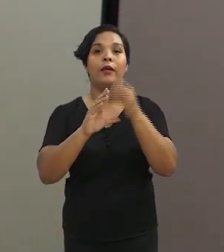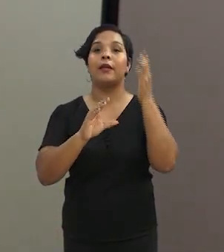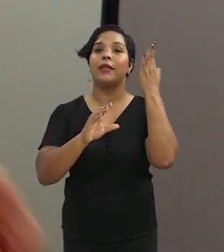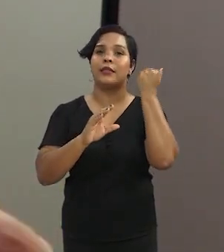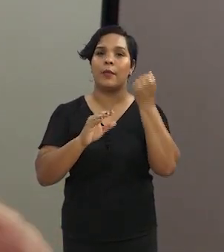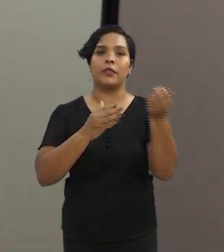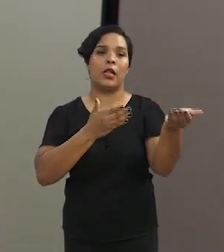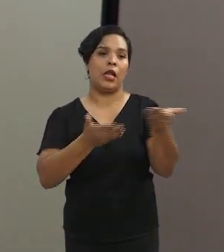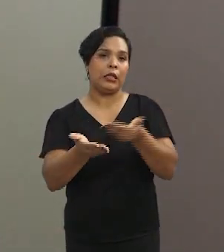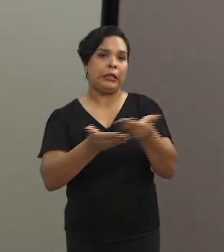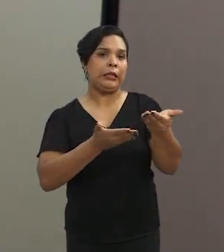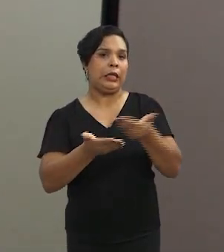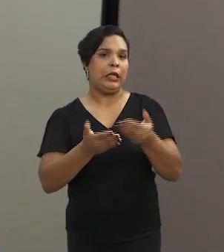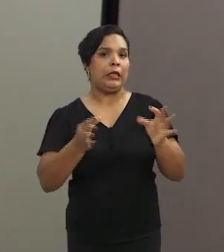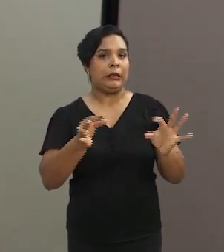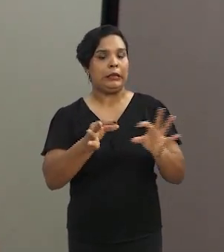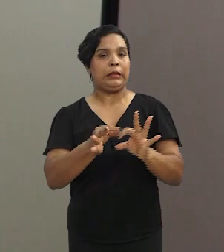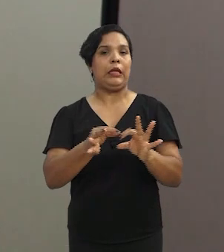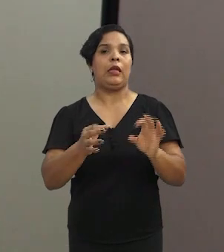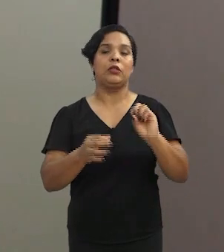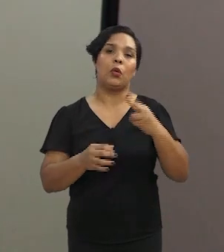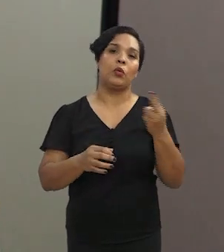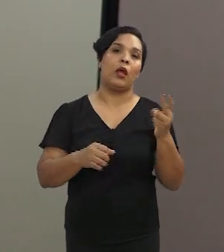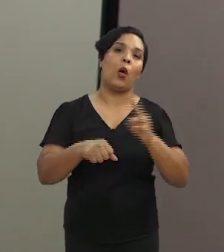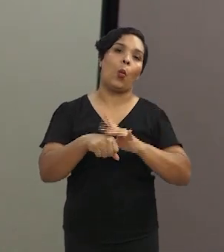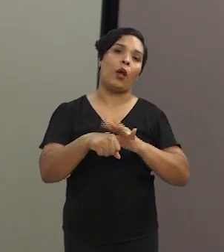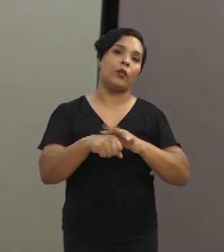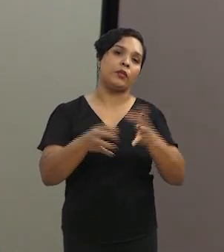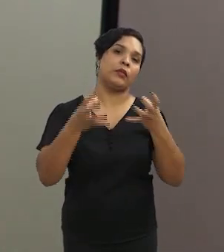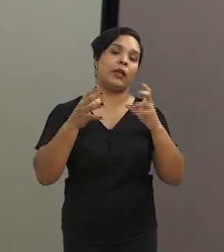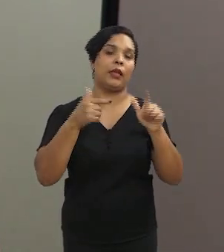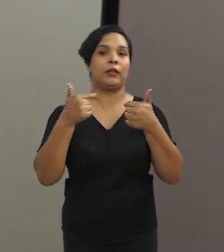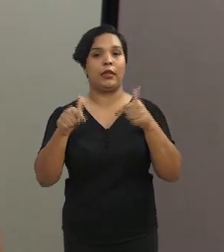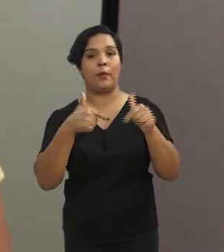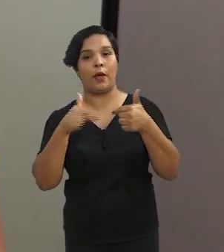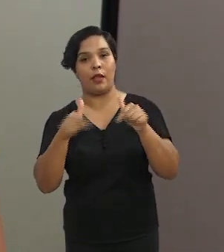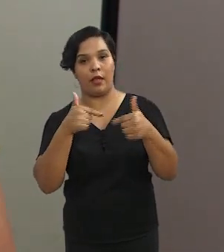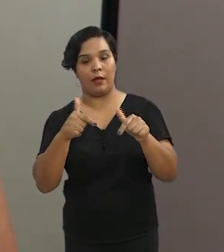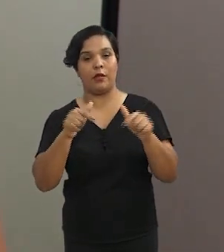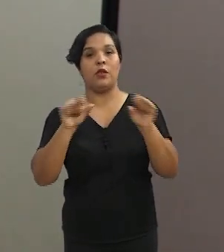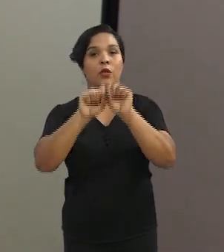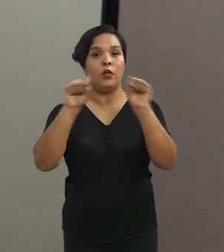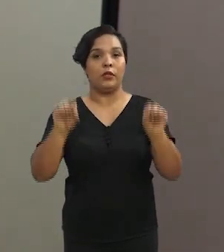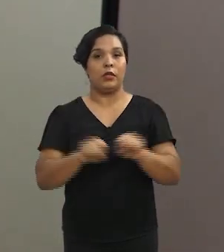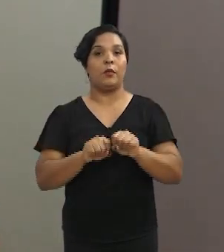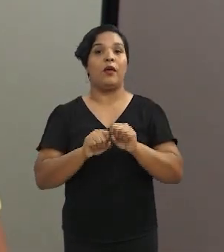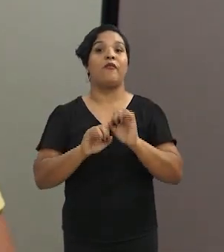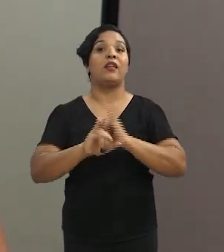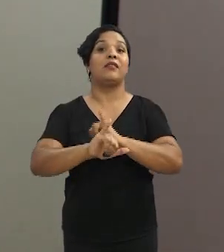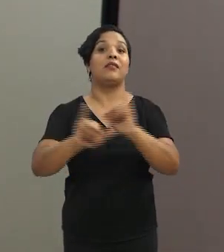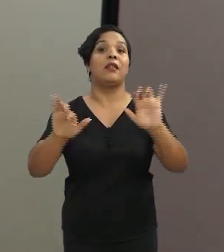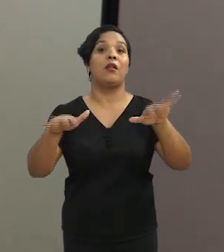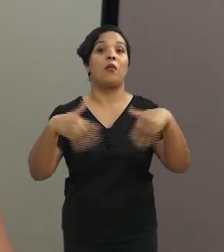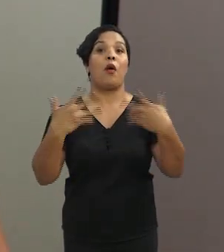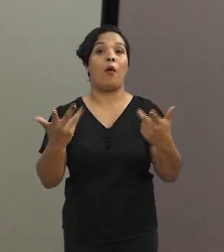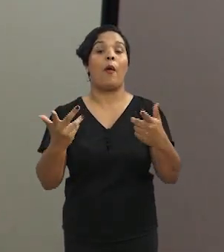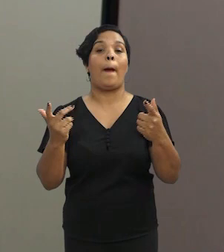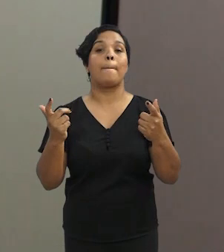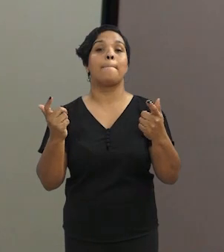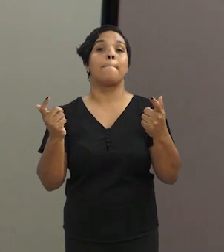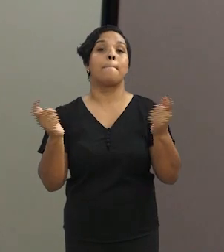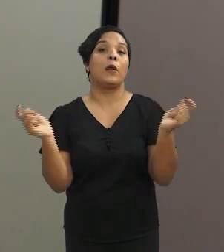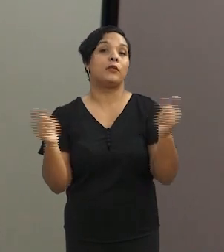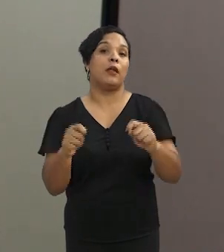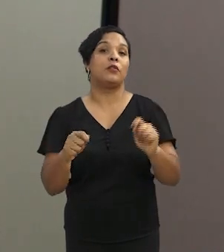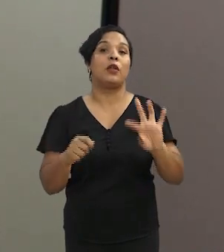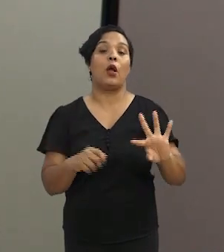molécula do nosso banco, e saber se ela interage ou não com aquela doença que você quer trabalhar. E o nosso sistema vai lhe dizer qual a probabilidade